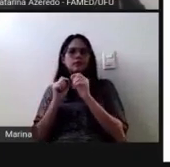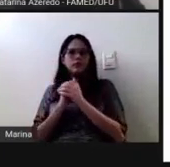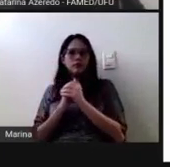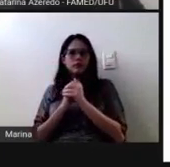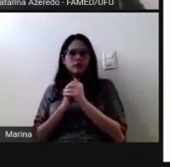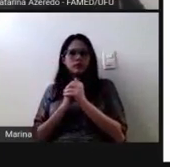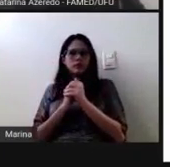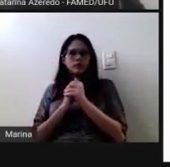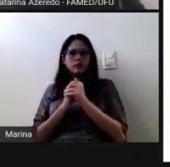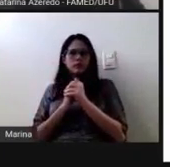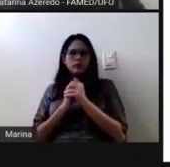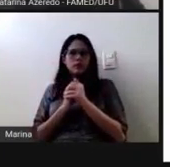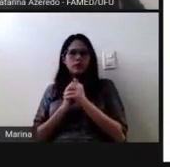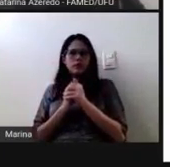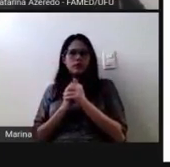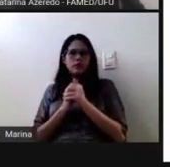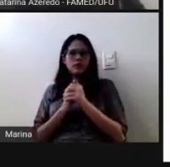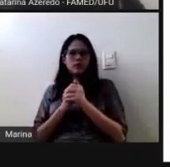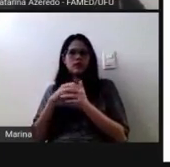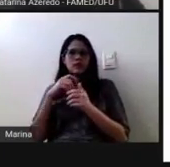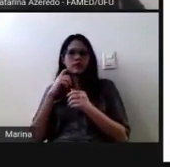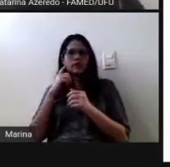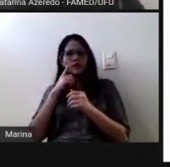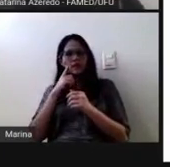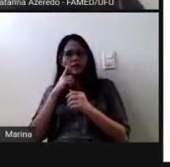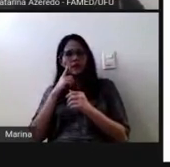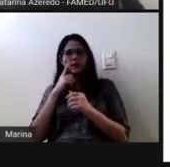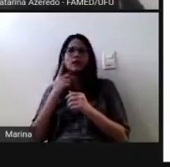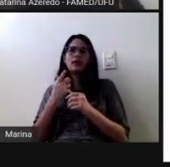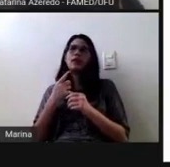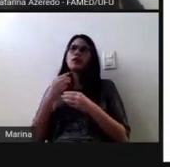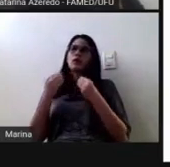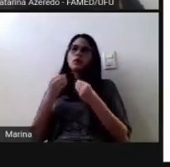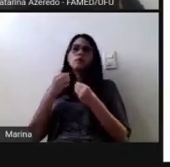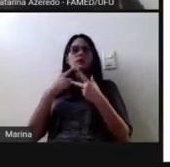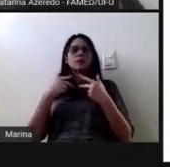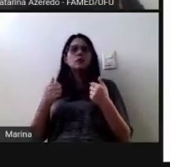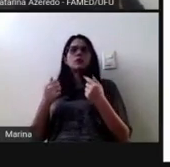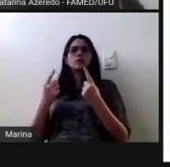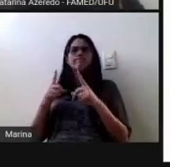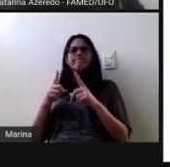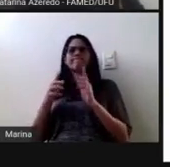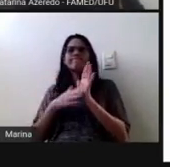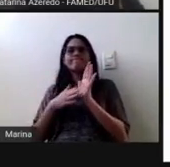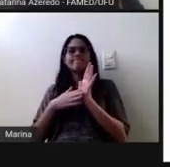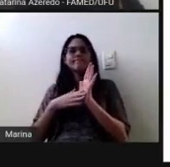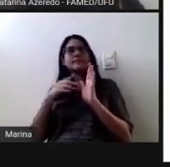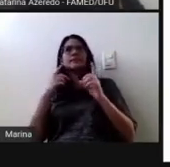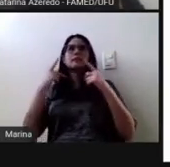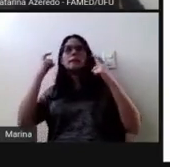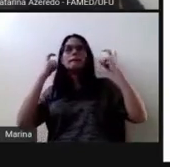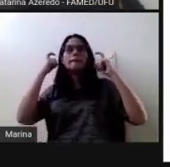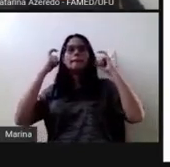é o que a gente pode esperar em relação a esse pacto federativo, é uma coisa que preocupa um pouco, né, porque a gente está sem a